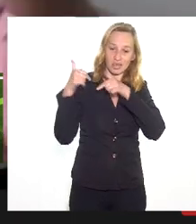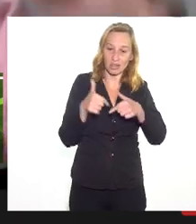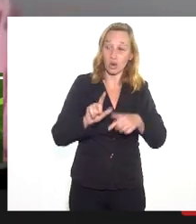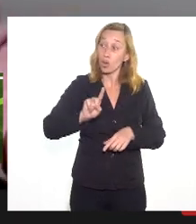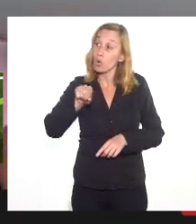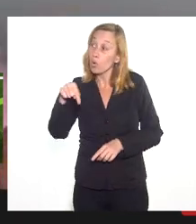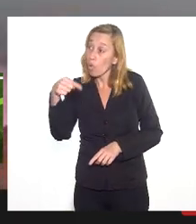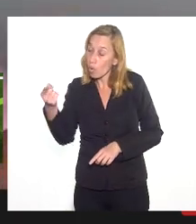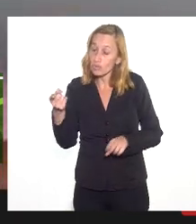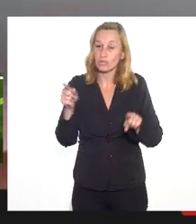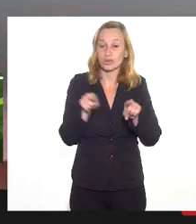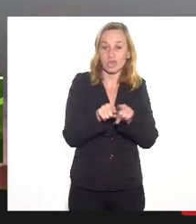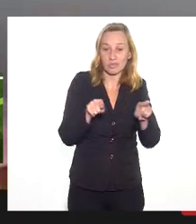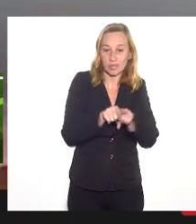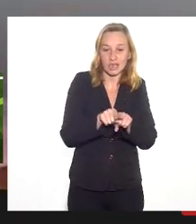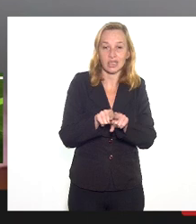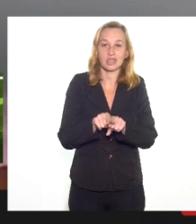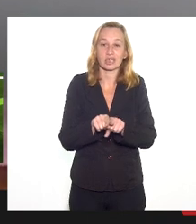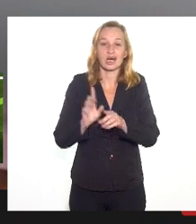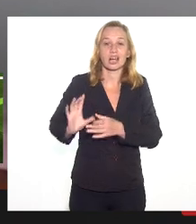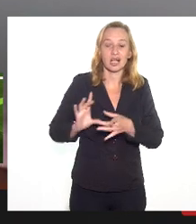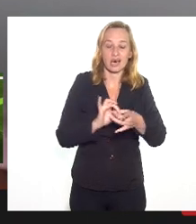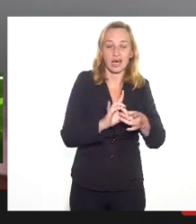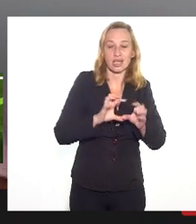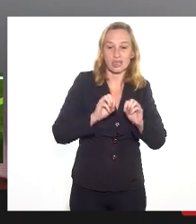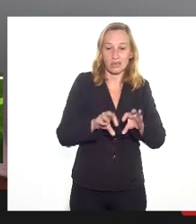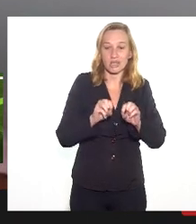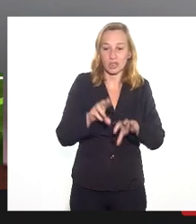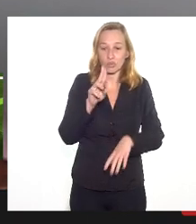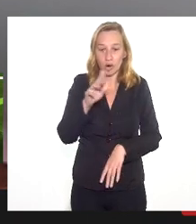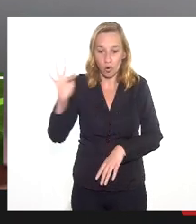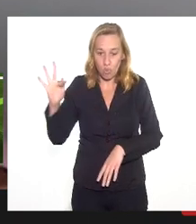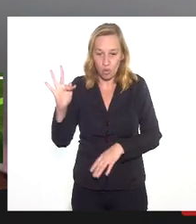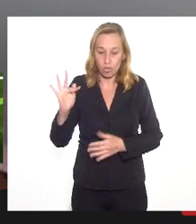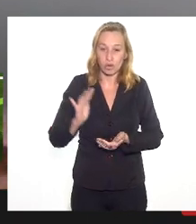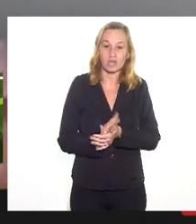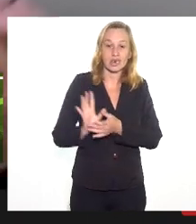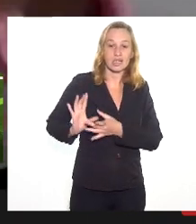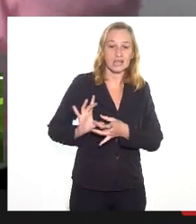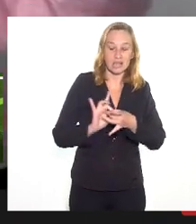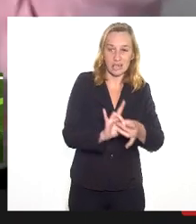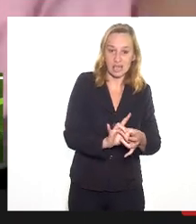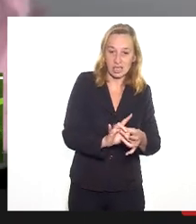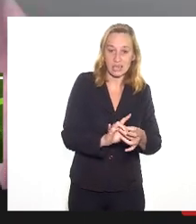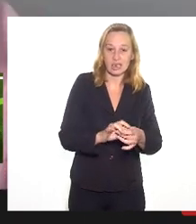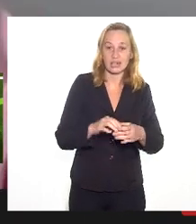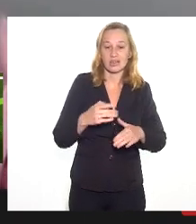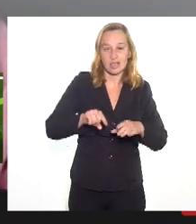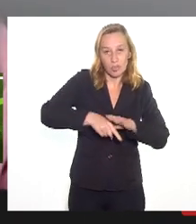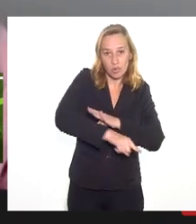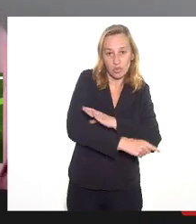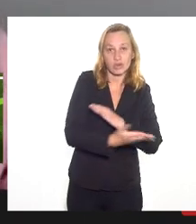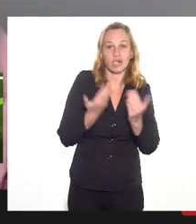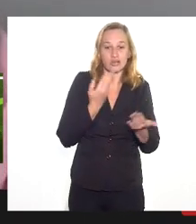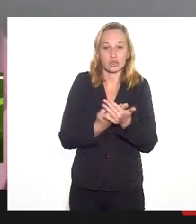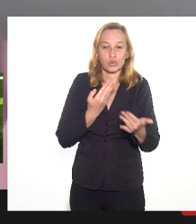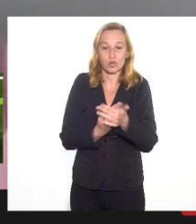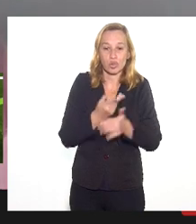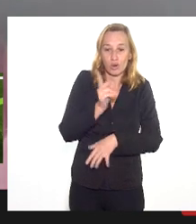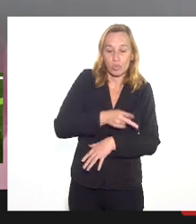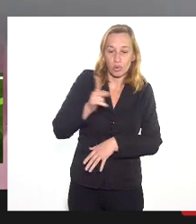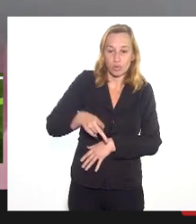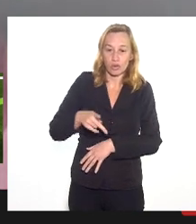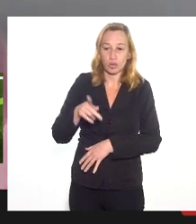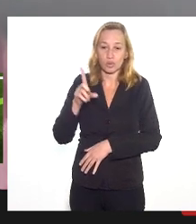outros quadros também ligados à educação da UF que passaram a seguir essa trilha ou que se aprofundaram, como é o caso do professor